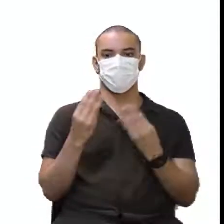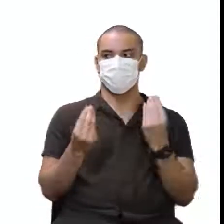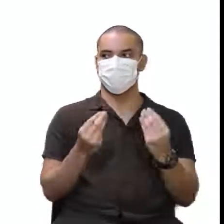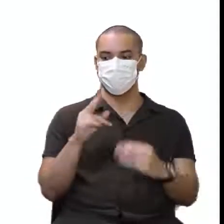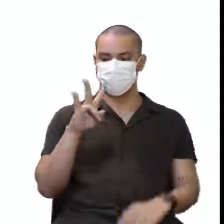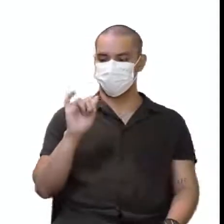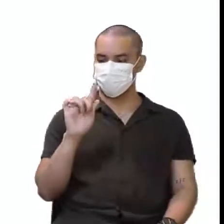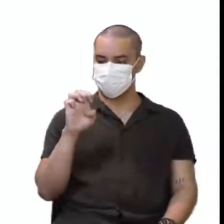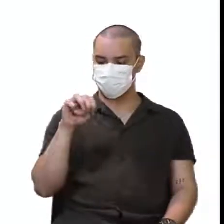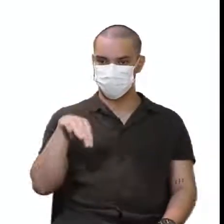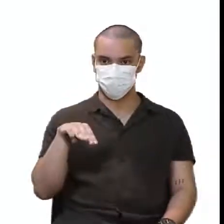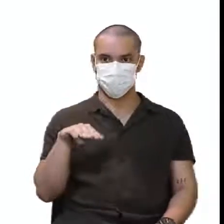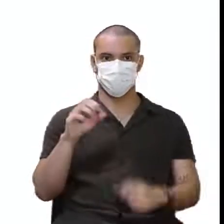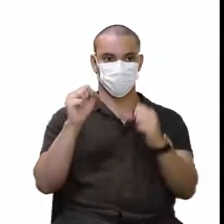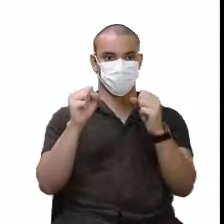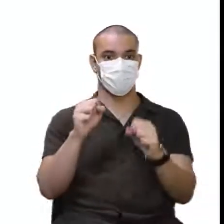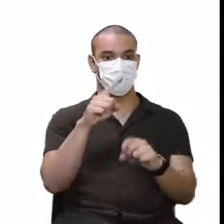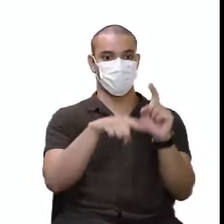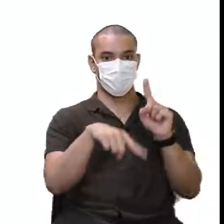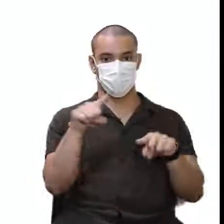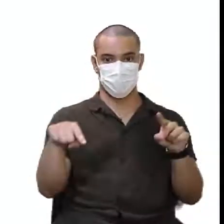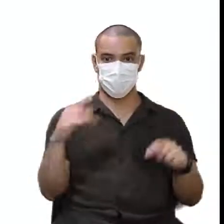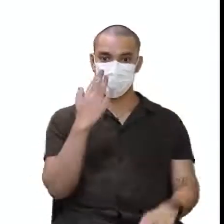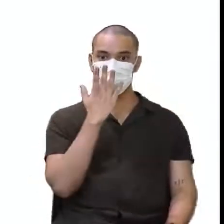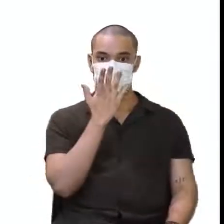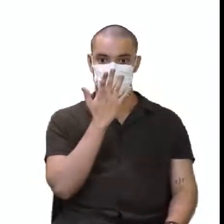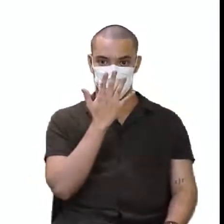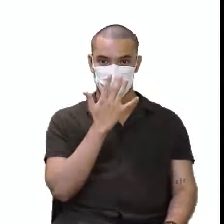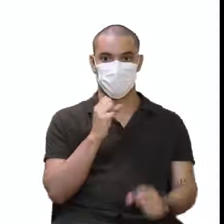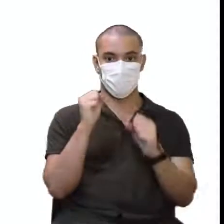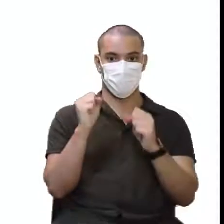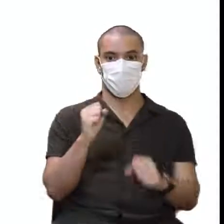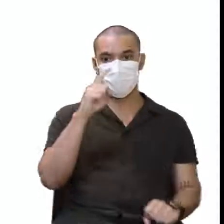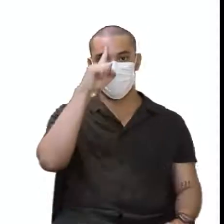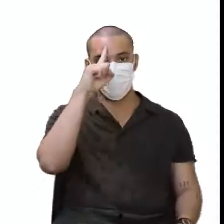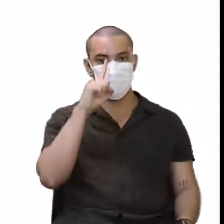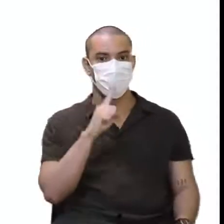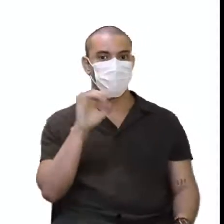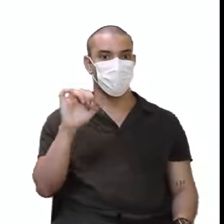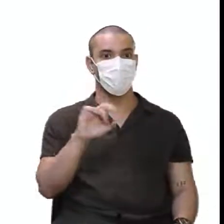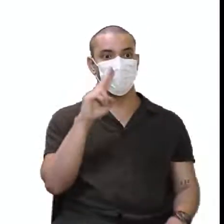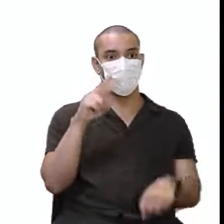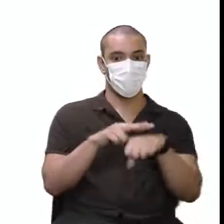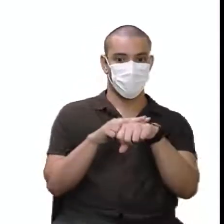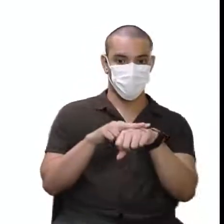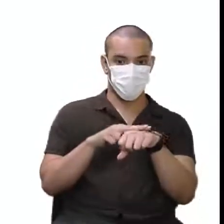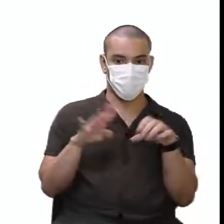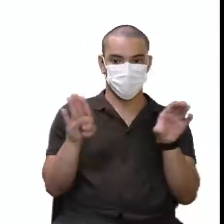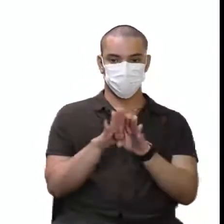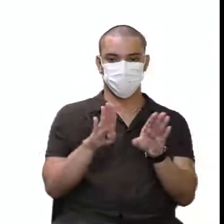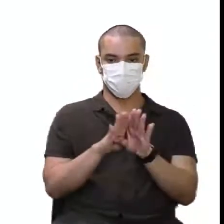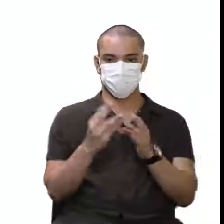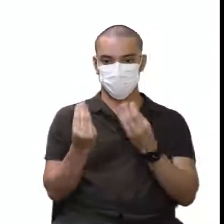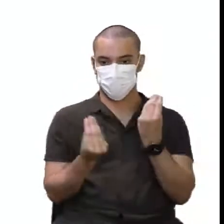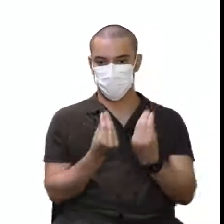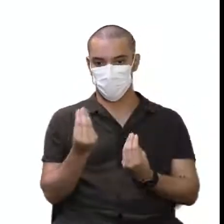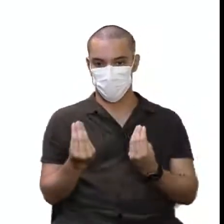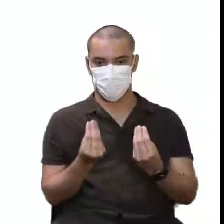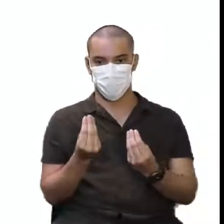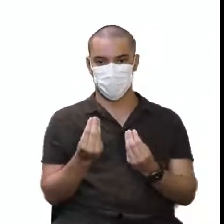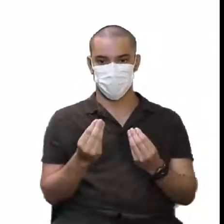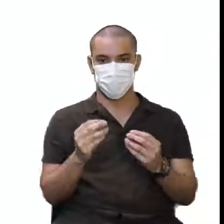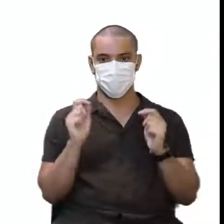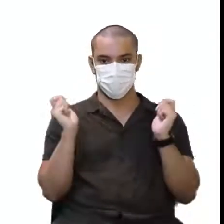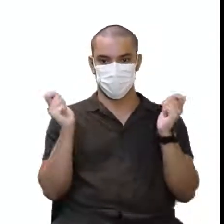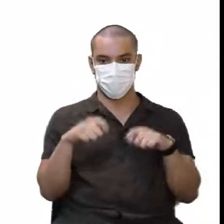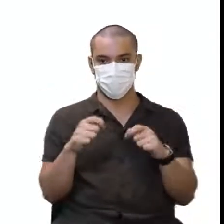vagem, tanto podia variar em relação à cor, que podia ser amarela ou verde, quanto à forma, sendo